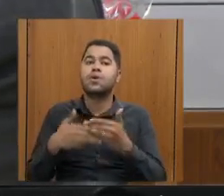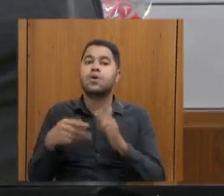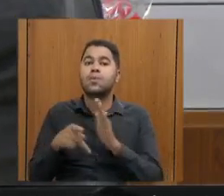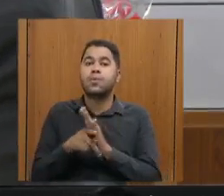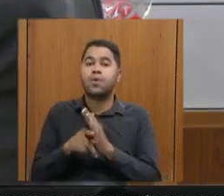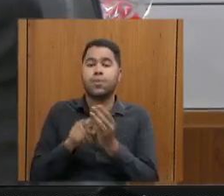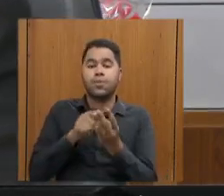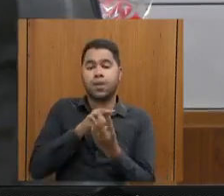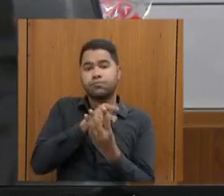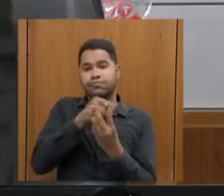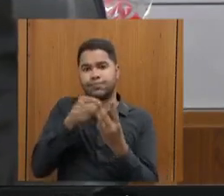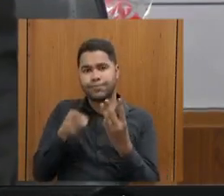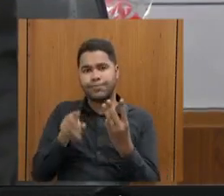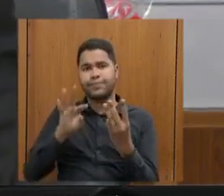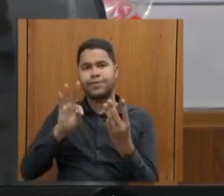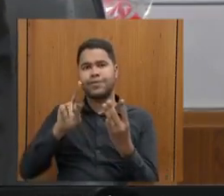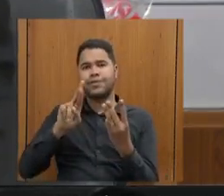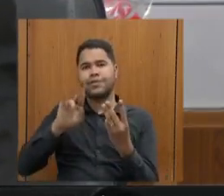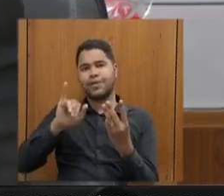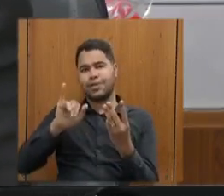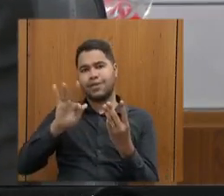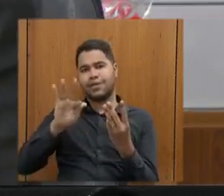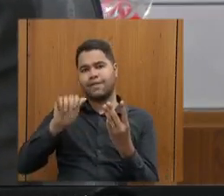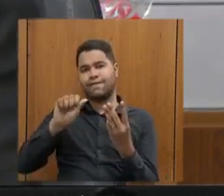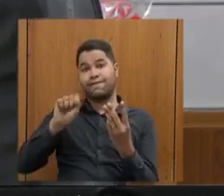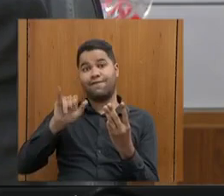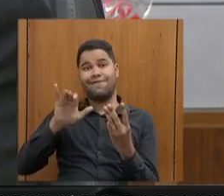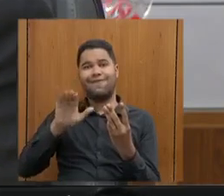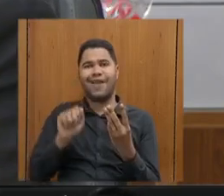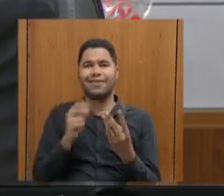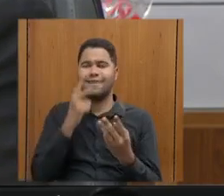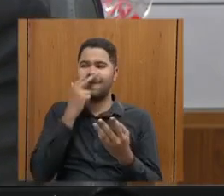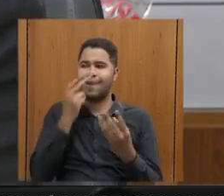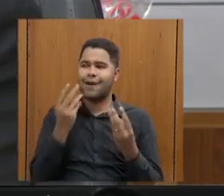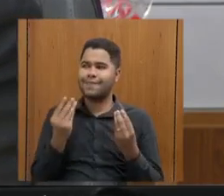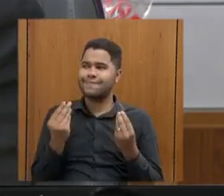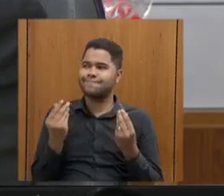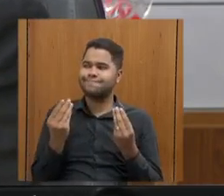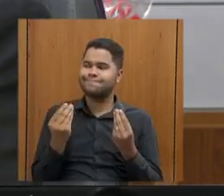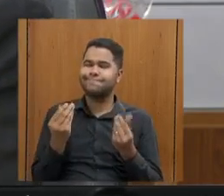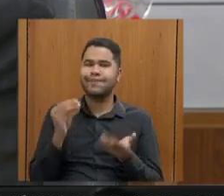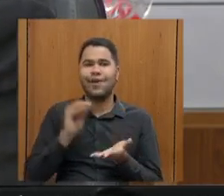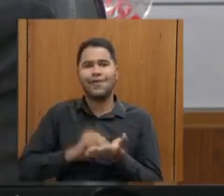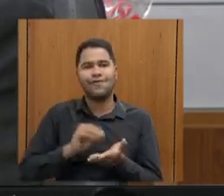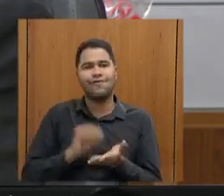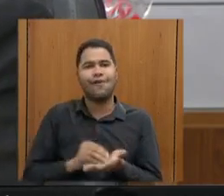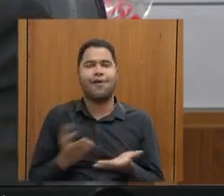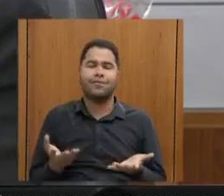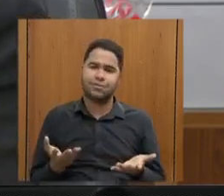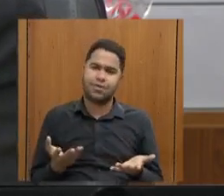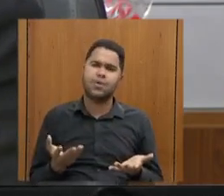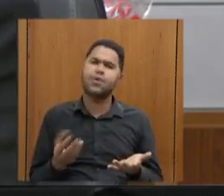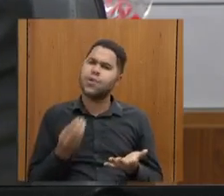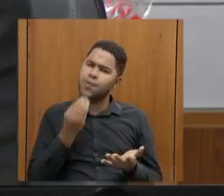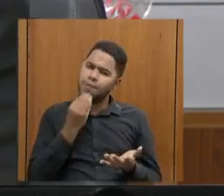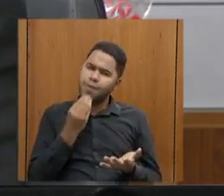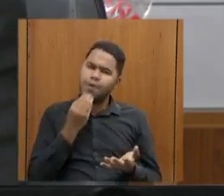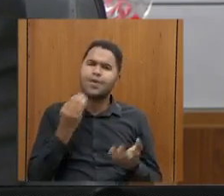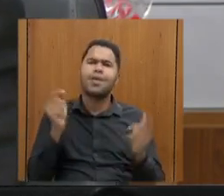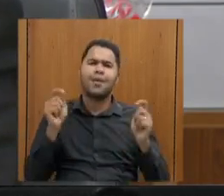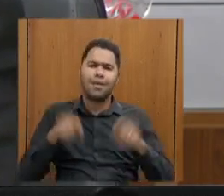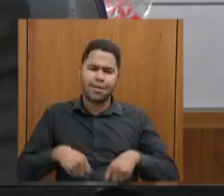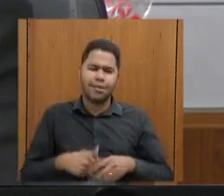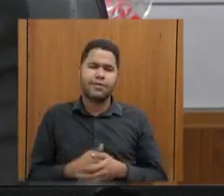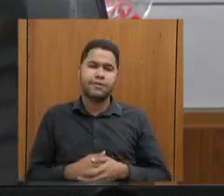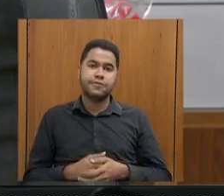da trifásica eu acho que tá um tem uns um com certa timidez vezes não quero dizer é poderia ser feito